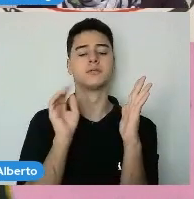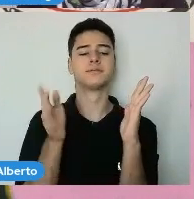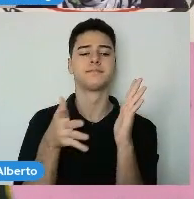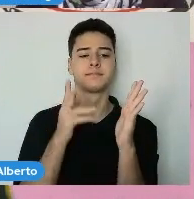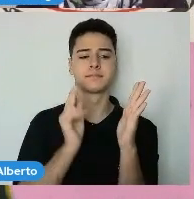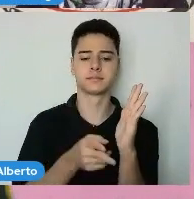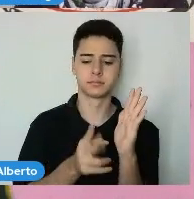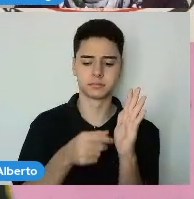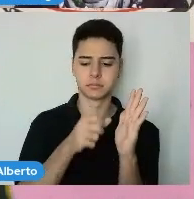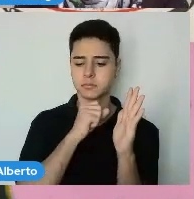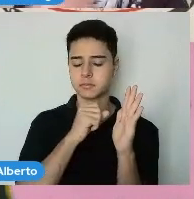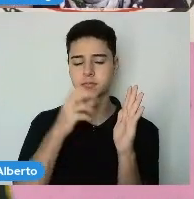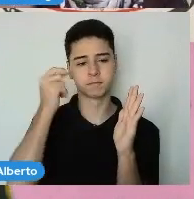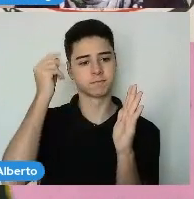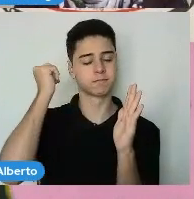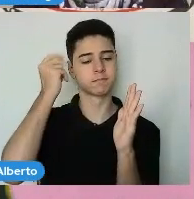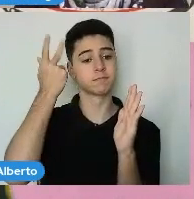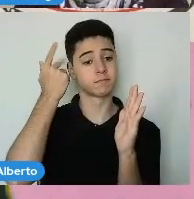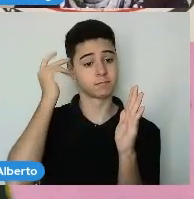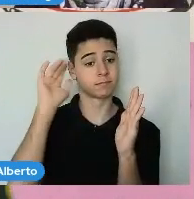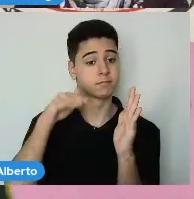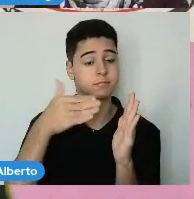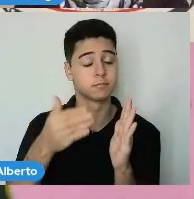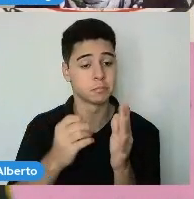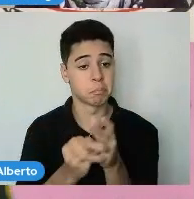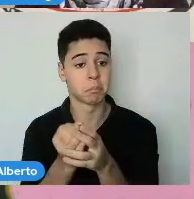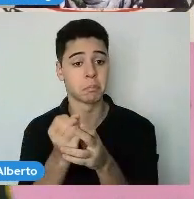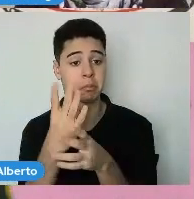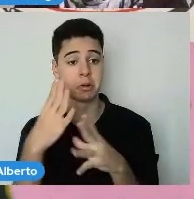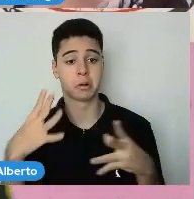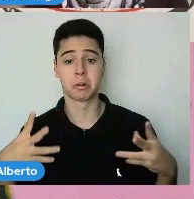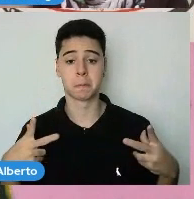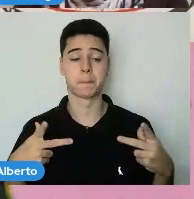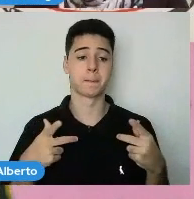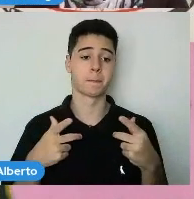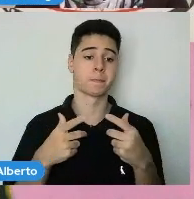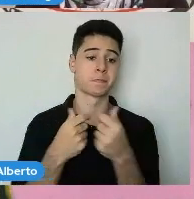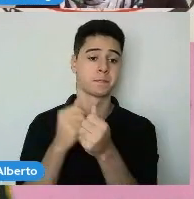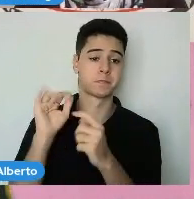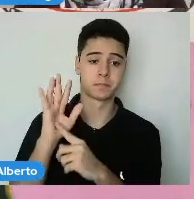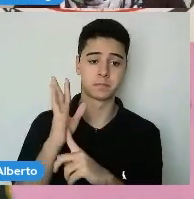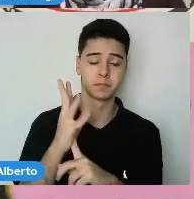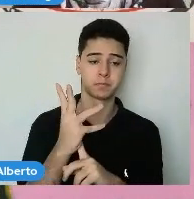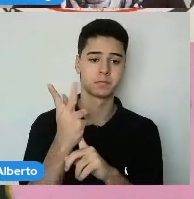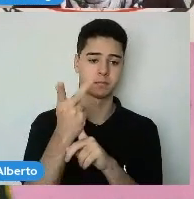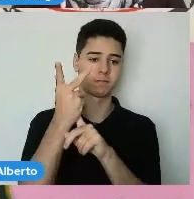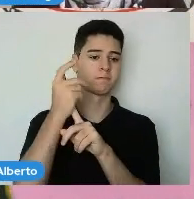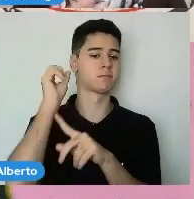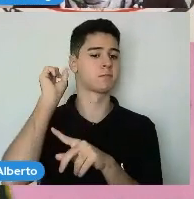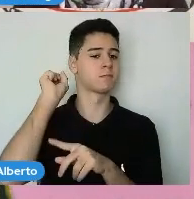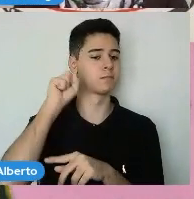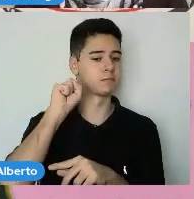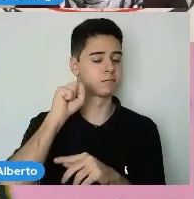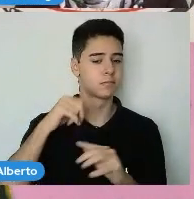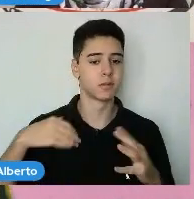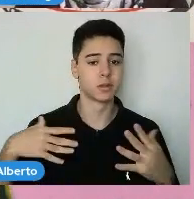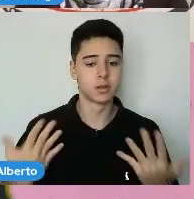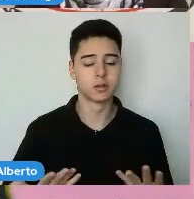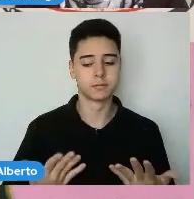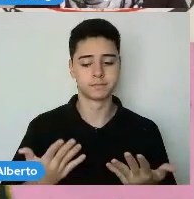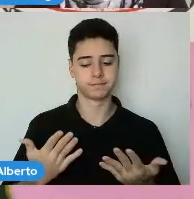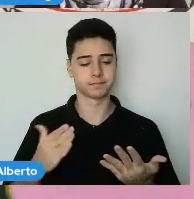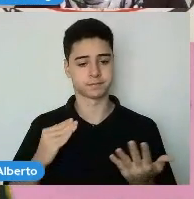super tradicional, para criar as suas criações, as suas composições, aí numa